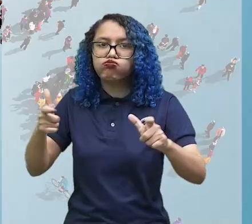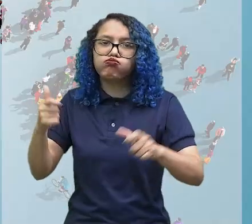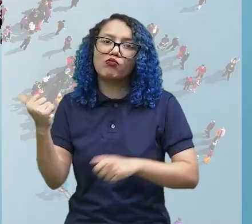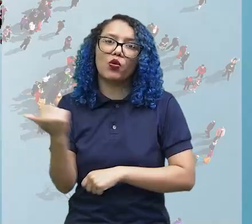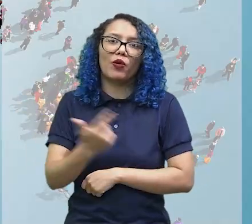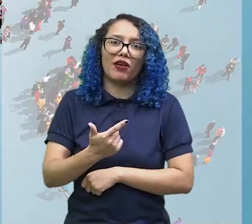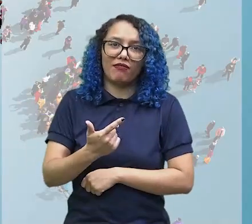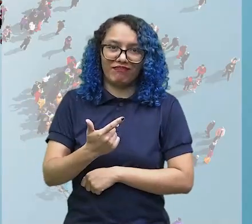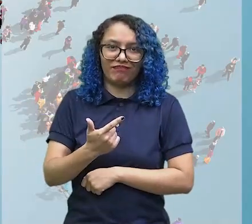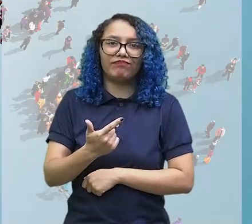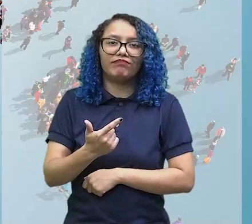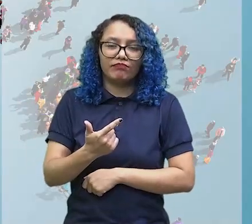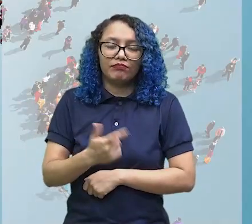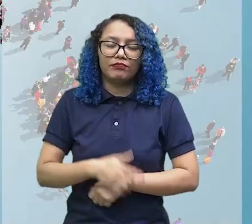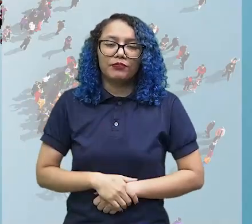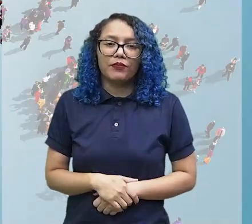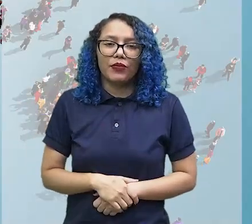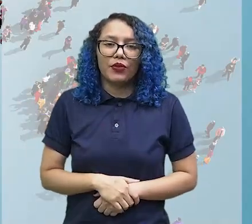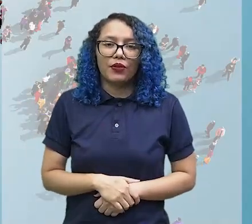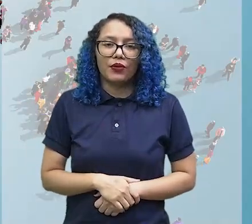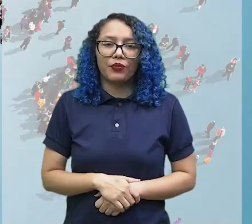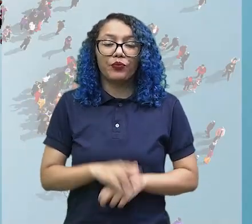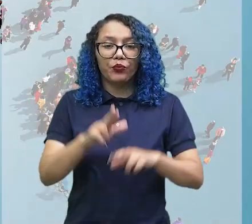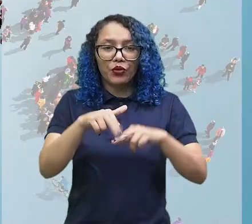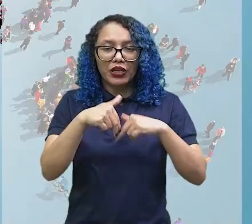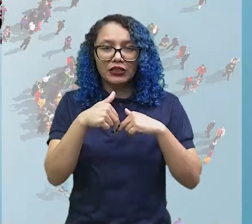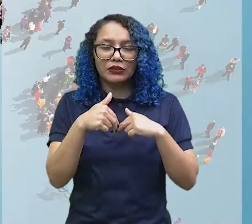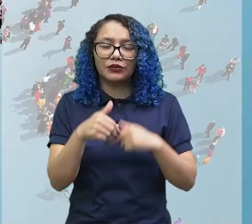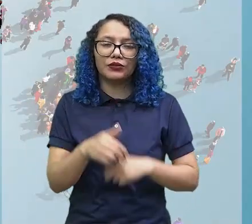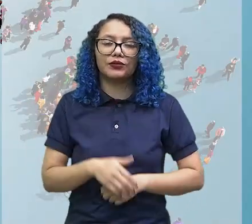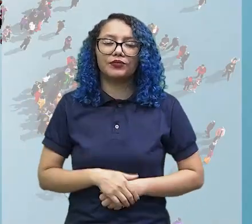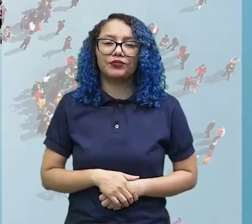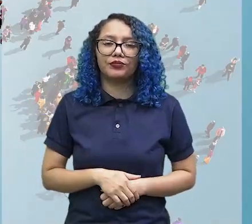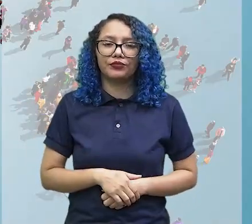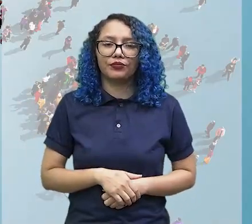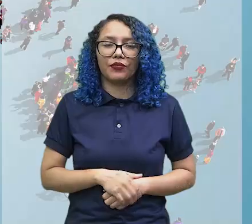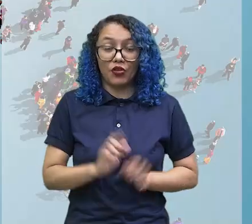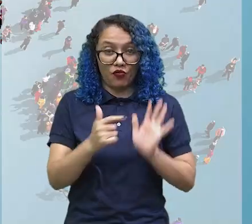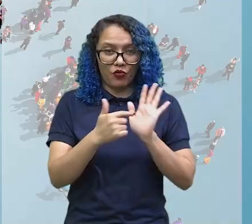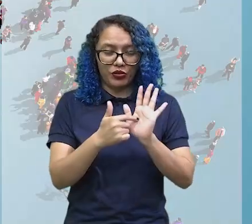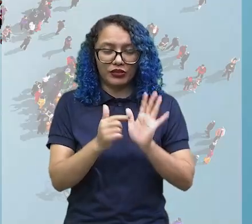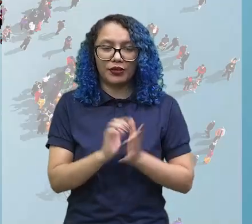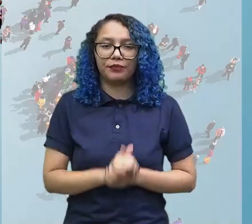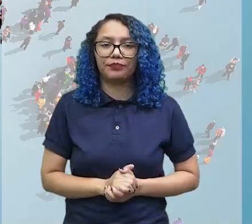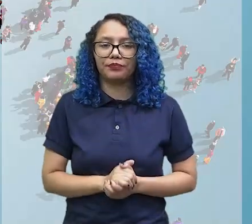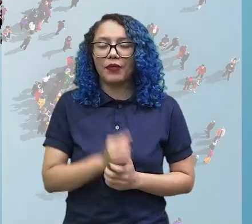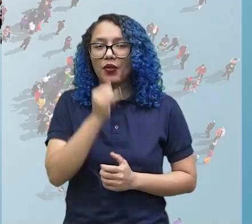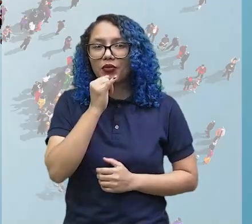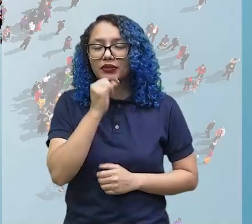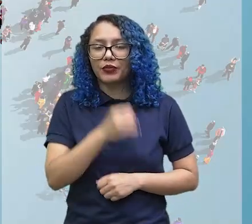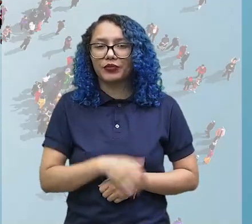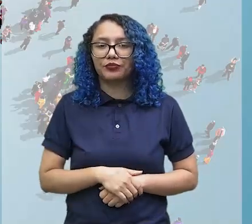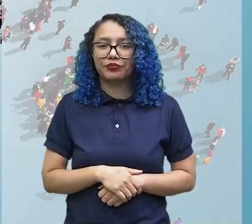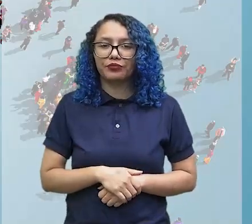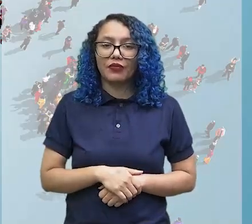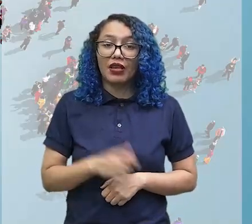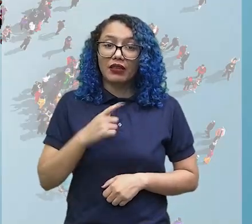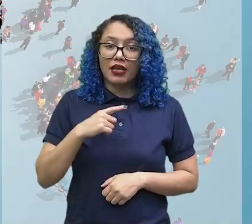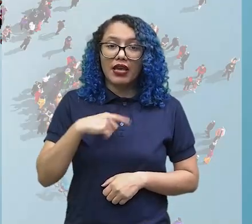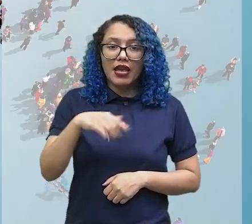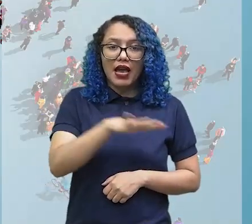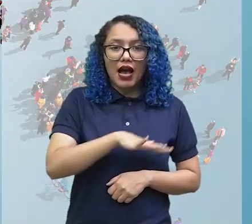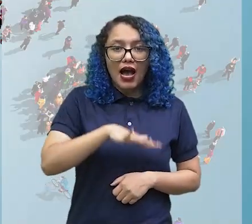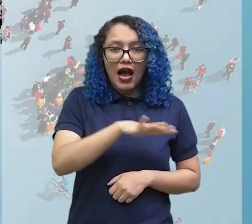elevado. E a gente vai estudar agora isso, onde coloca para gente duas situações: áreas populosas